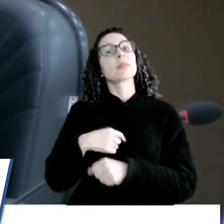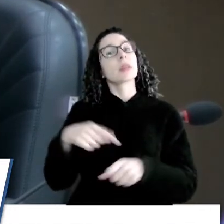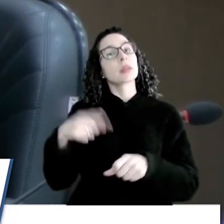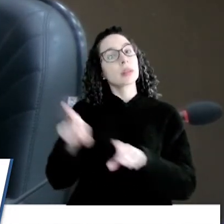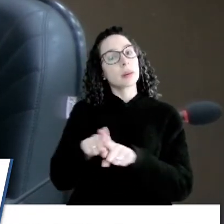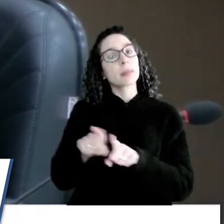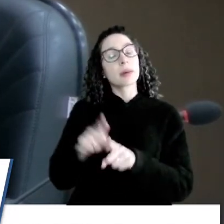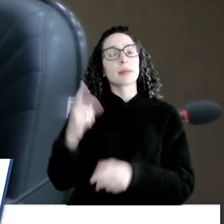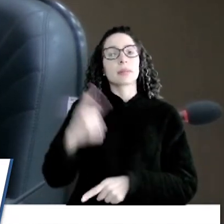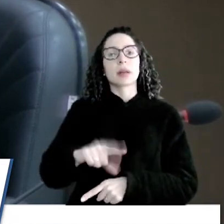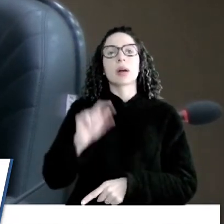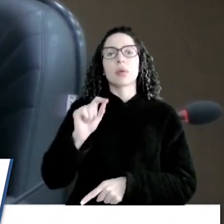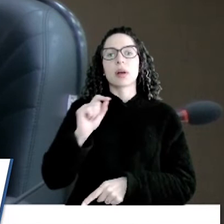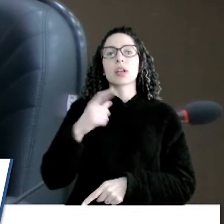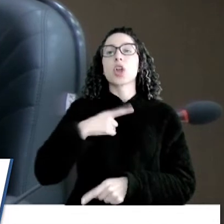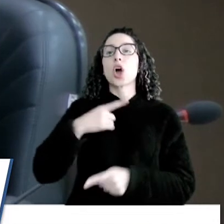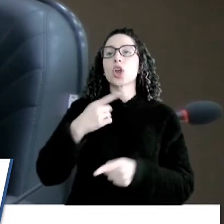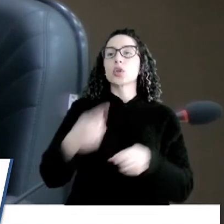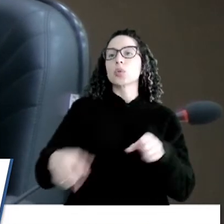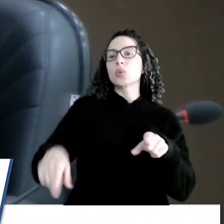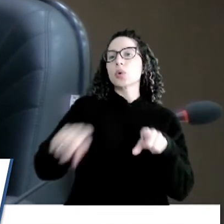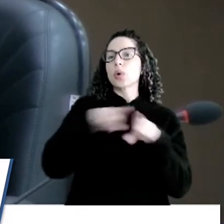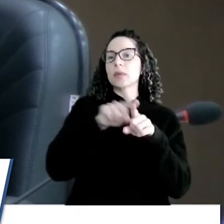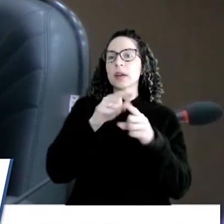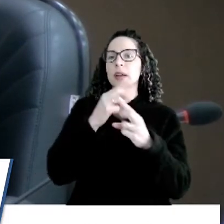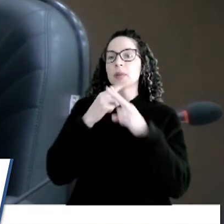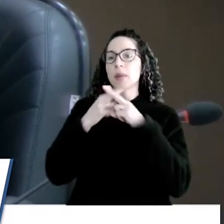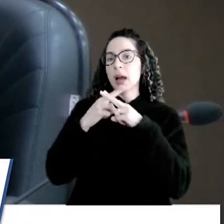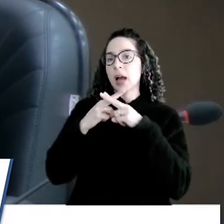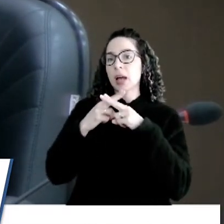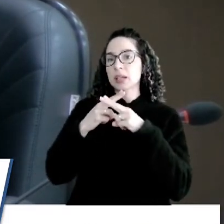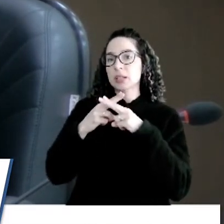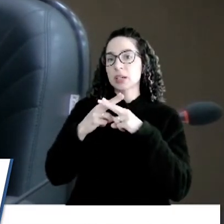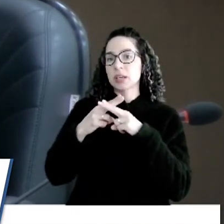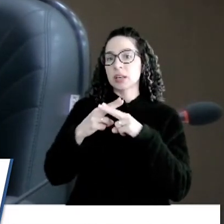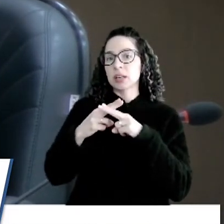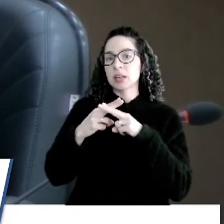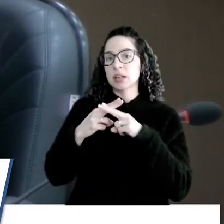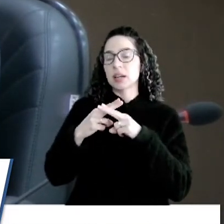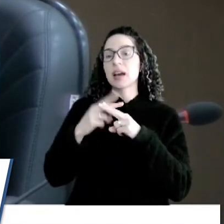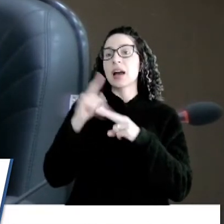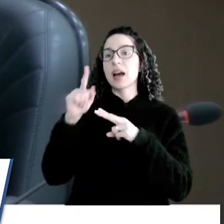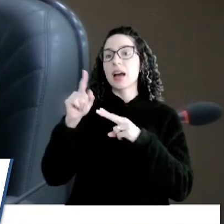nós temos um convênio com a Caixa Econômica Federal que trata